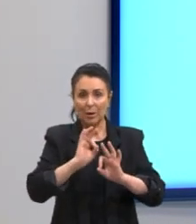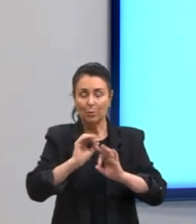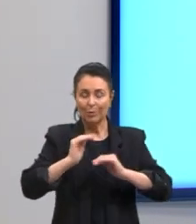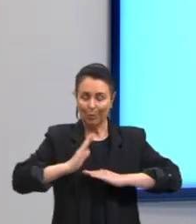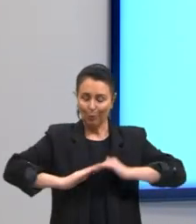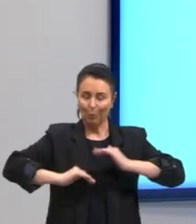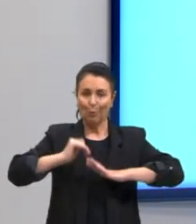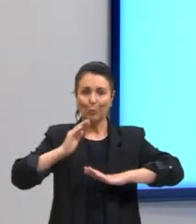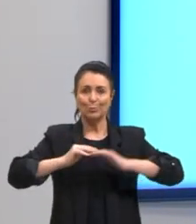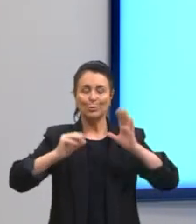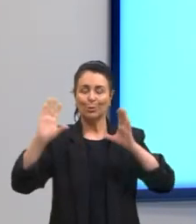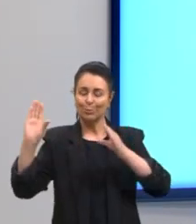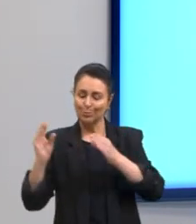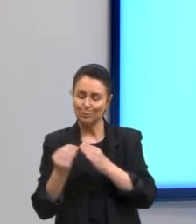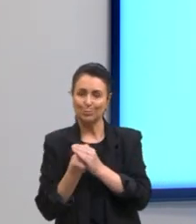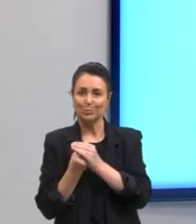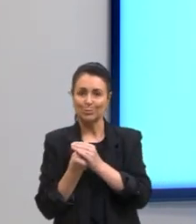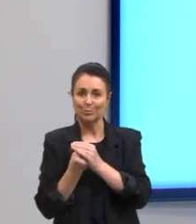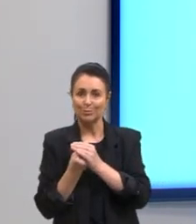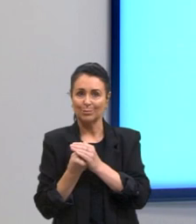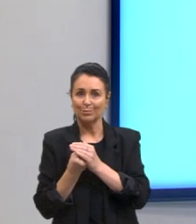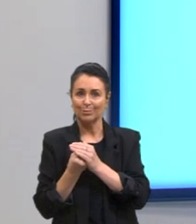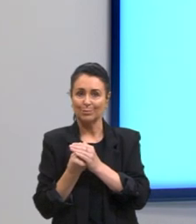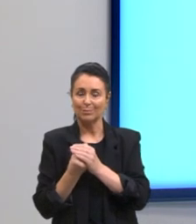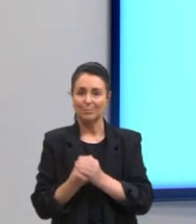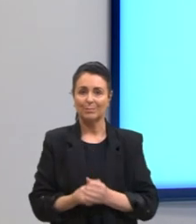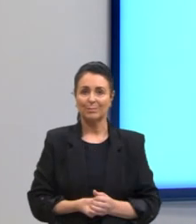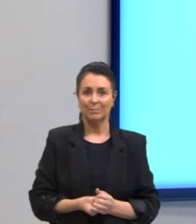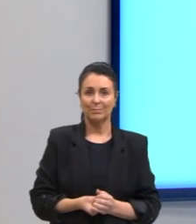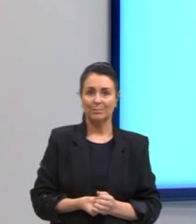construção de um conjunto. Ok?